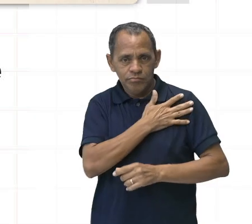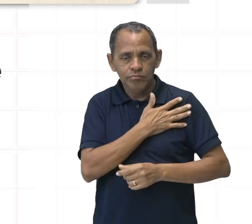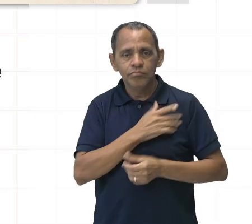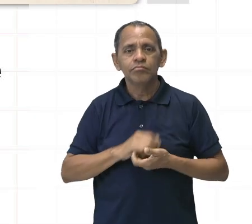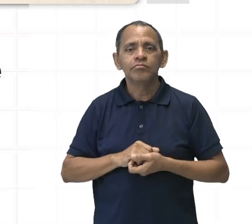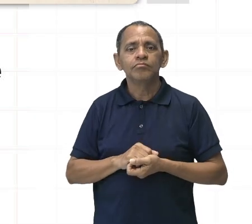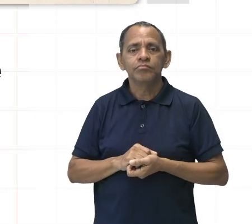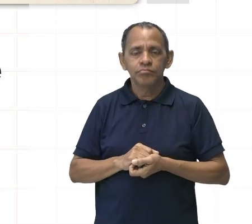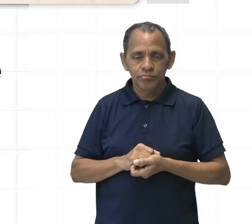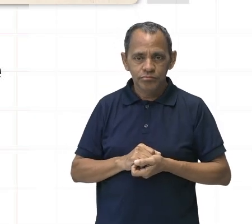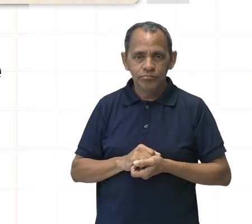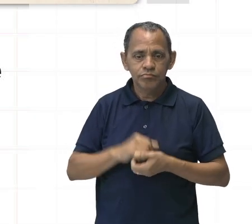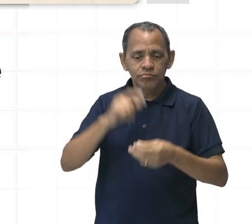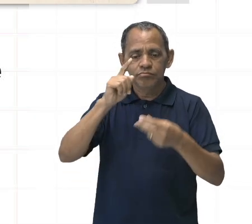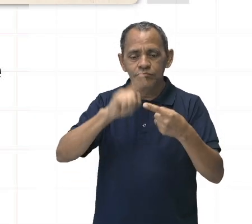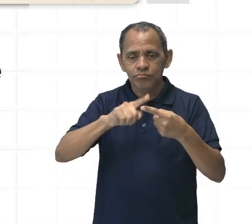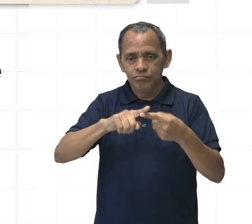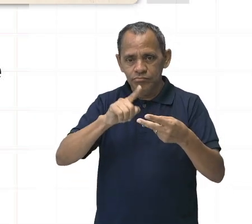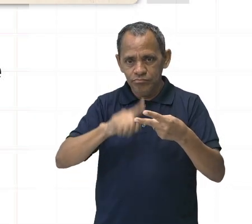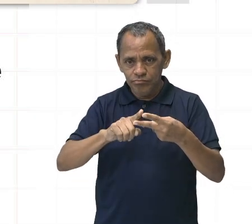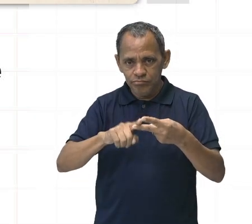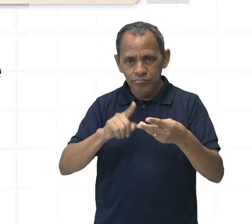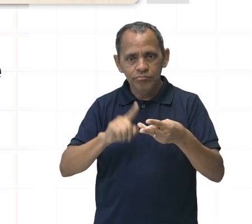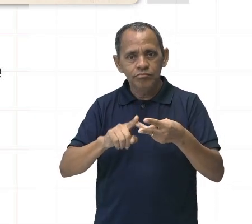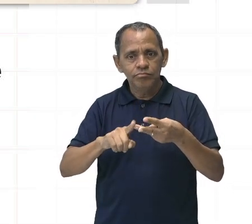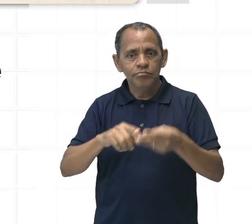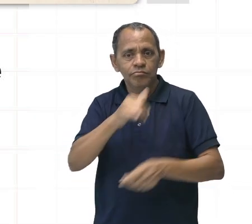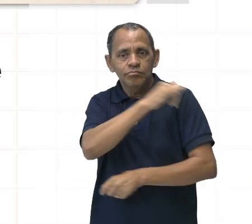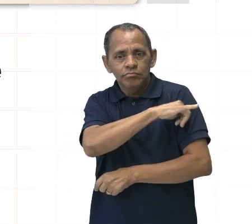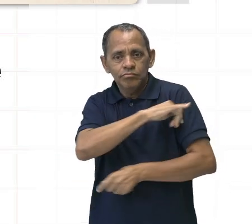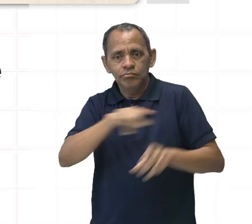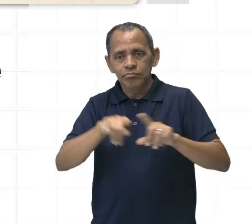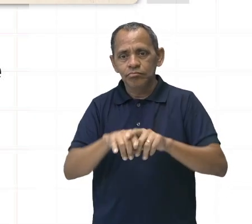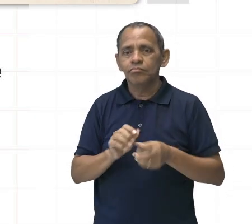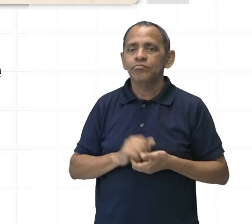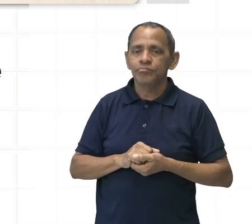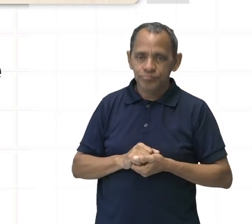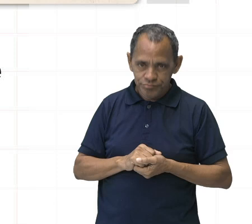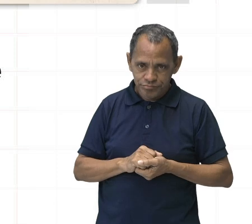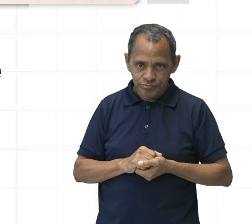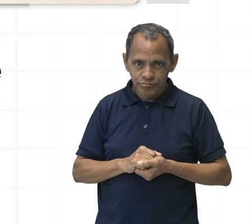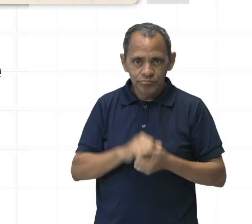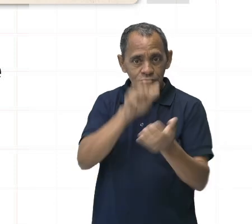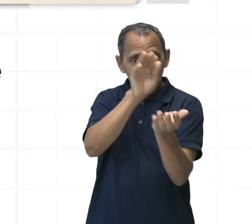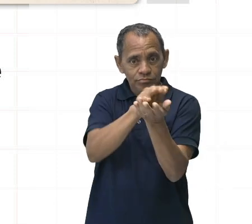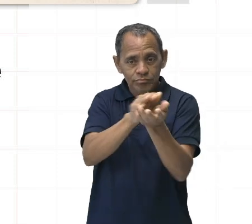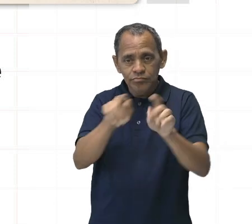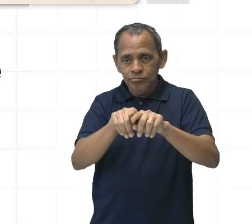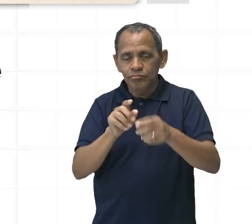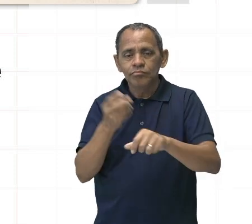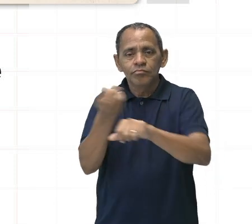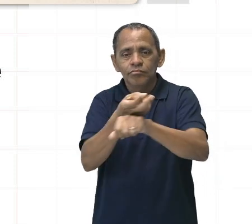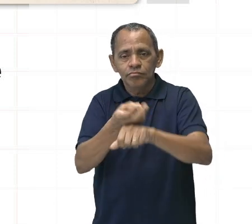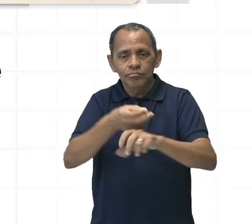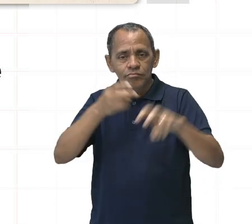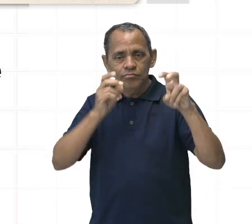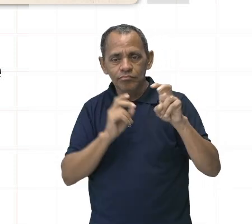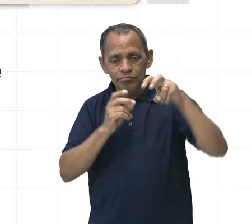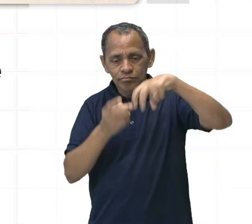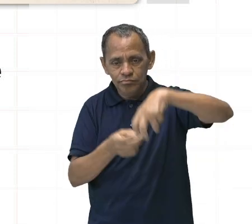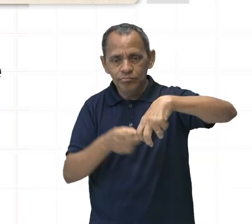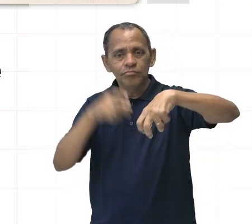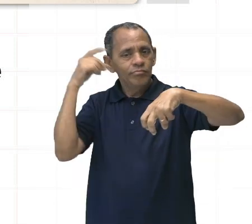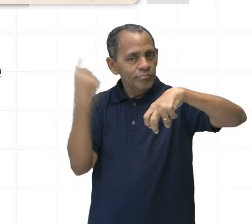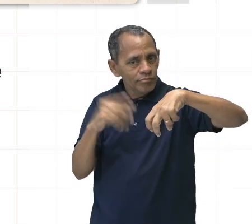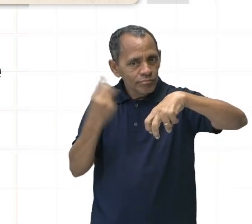de Natal, Recife e Rio de Janeiro. Vargas realizou de forma dura, prendendo e torturando os